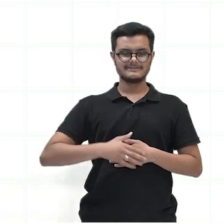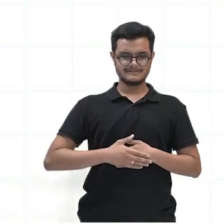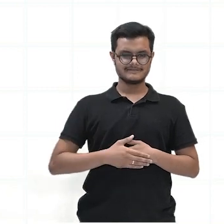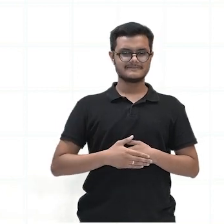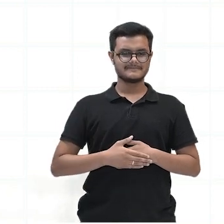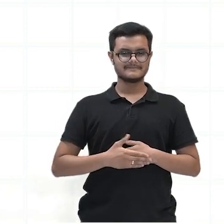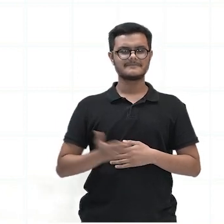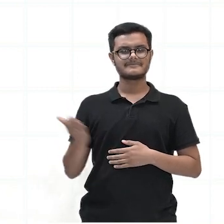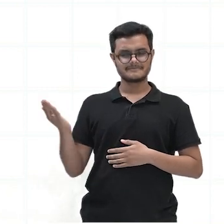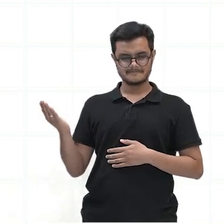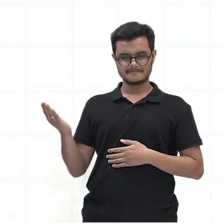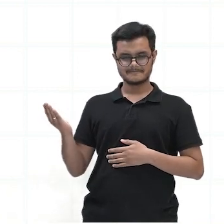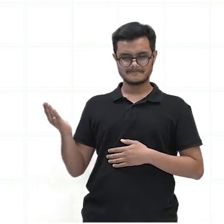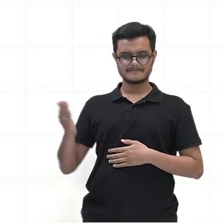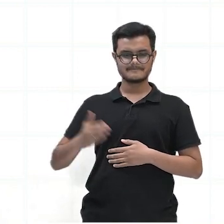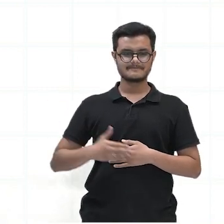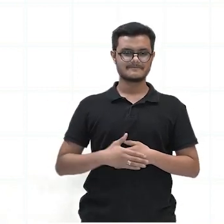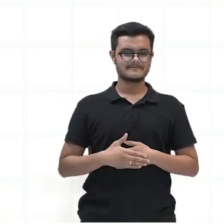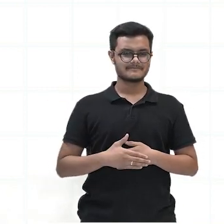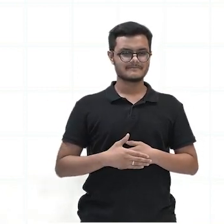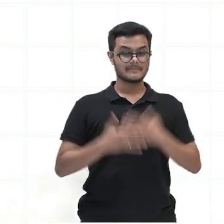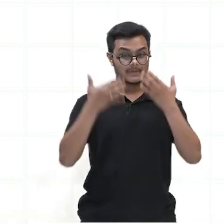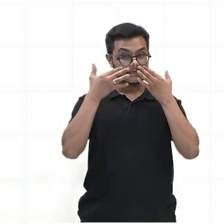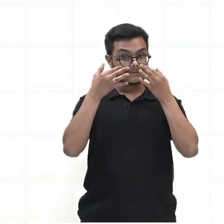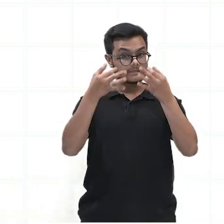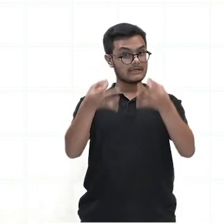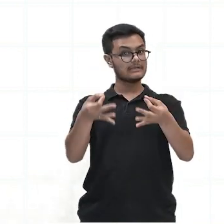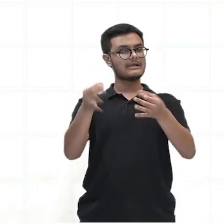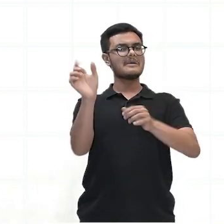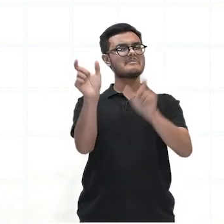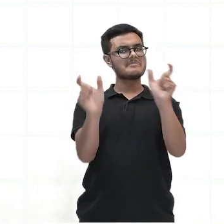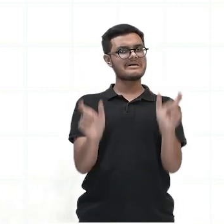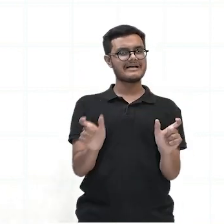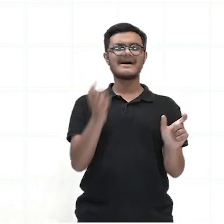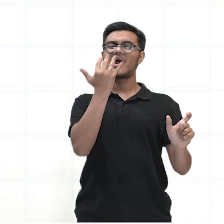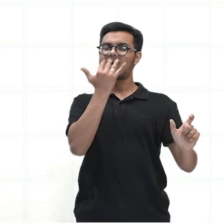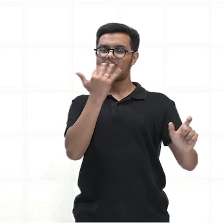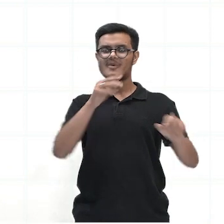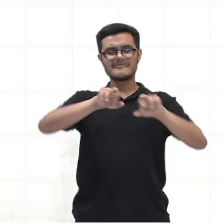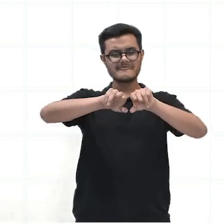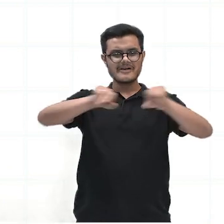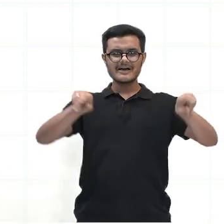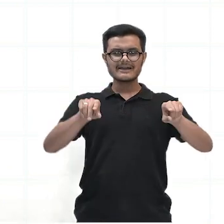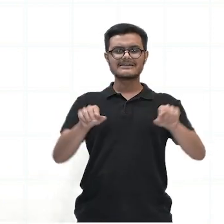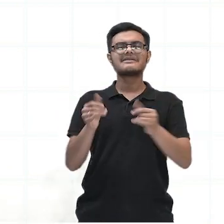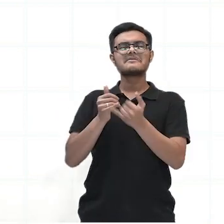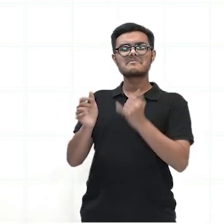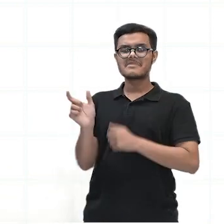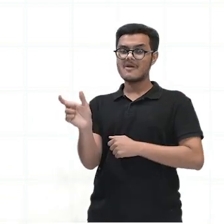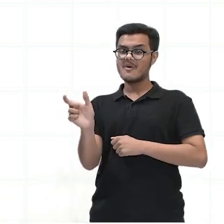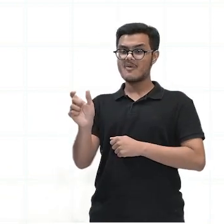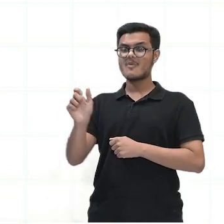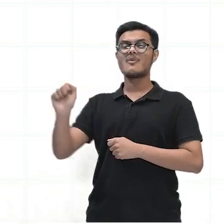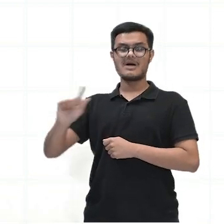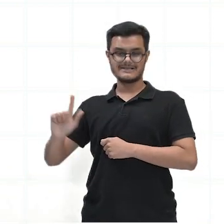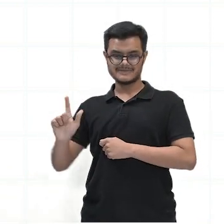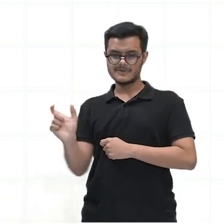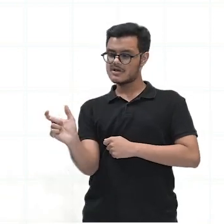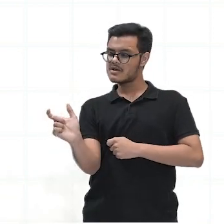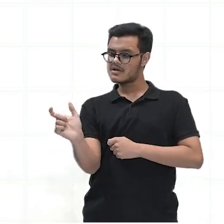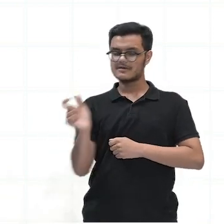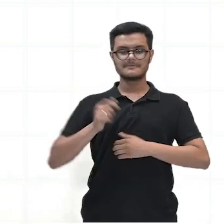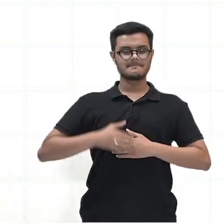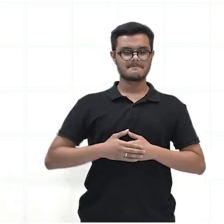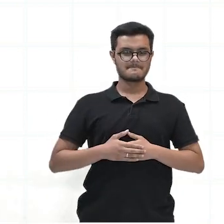was. Fiquem atentos nessas palavras com essas cores agora, já vem um azulzinho agora, não é? He was working,